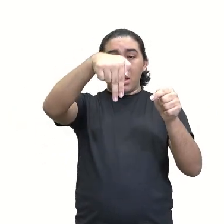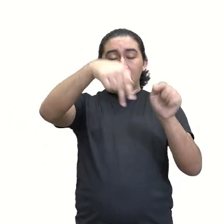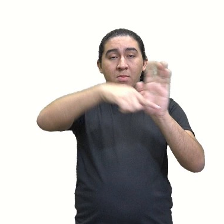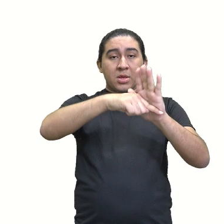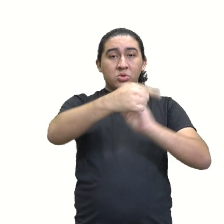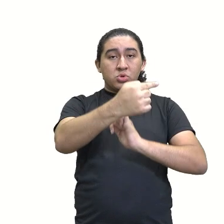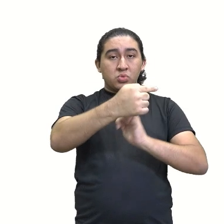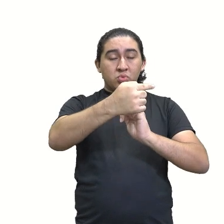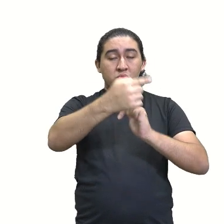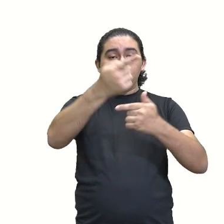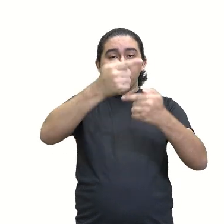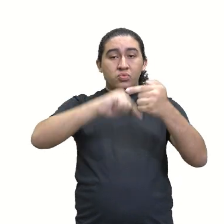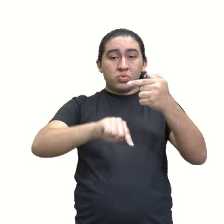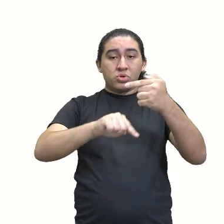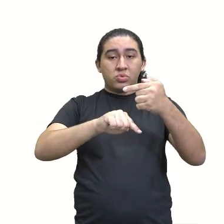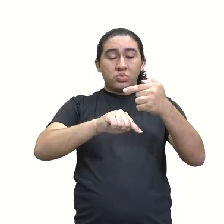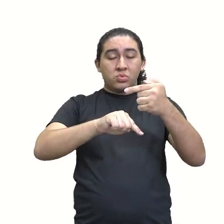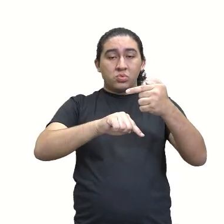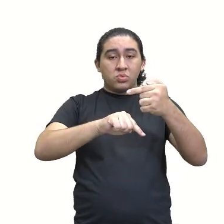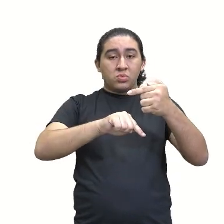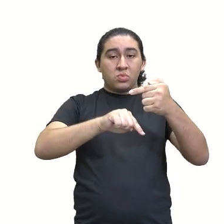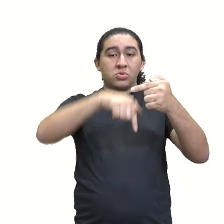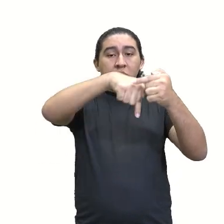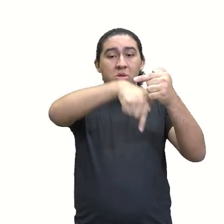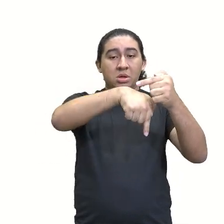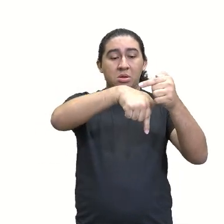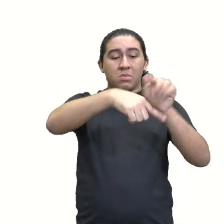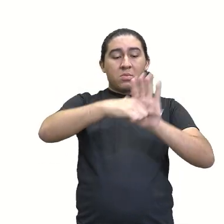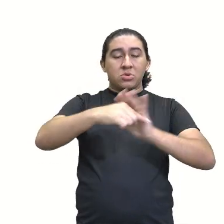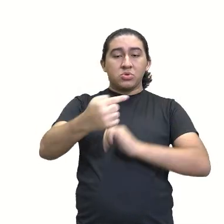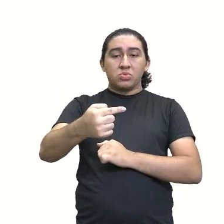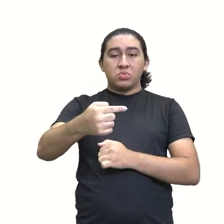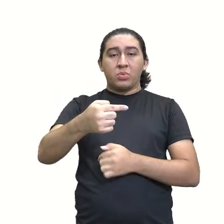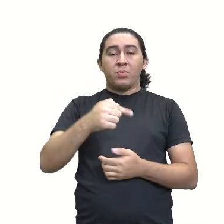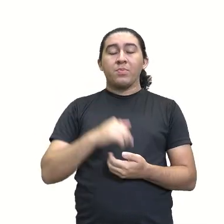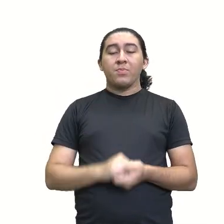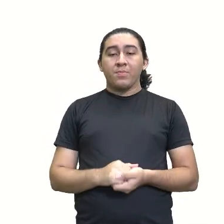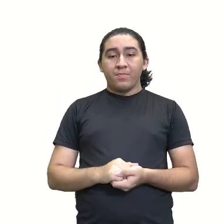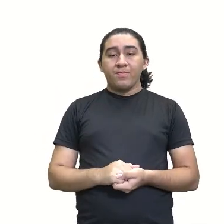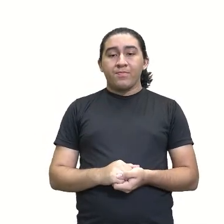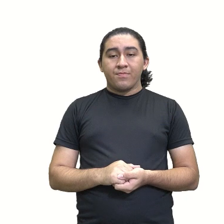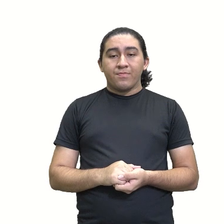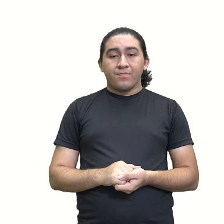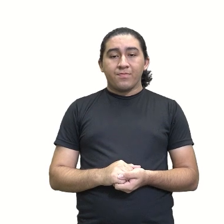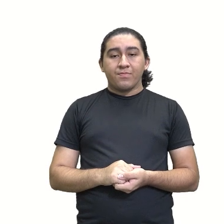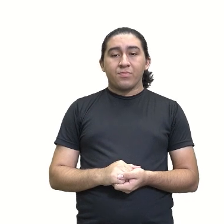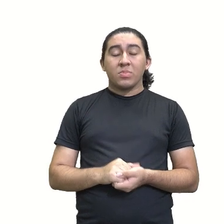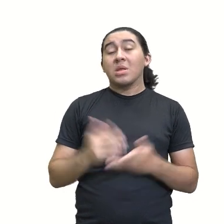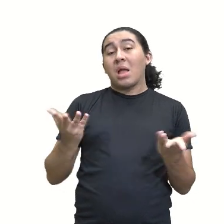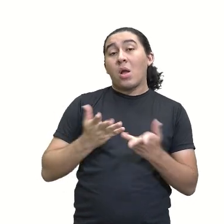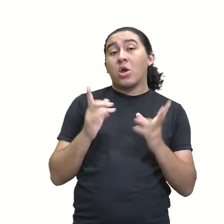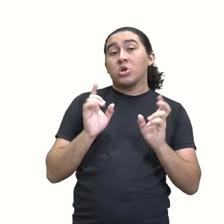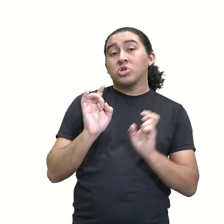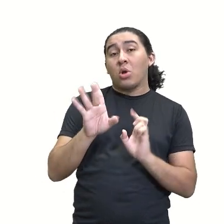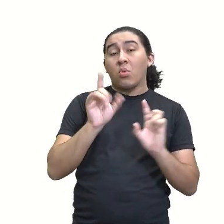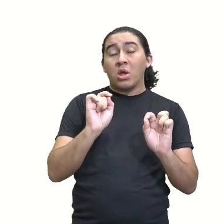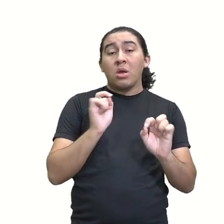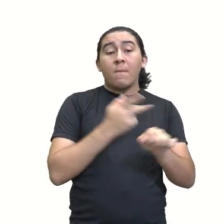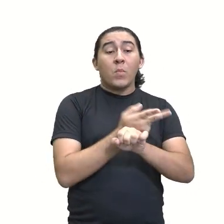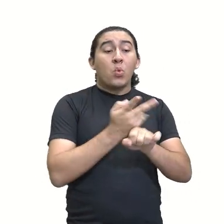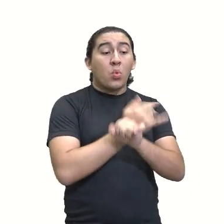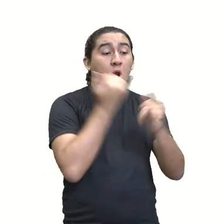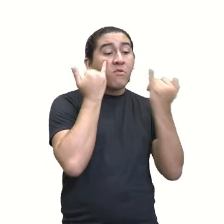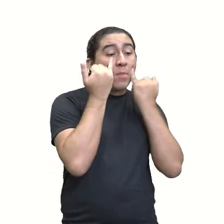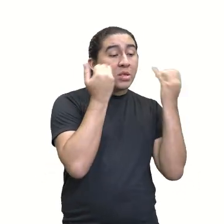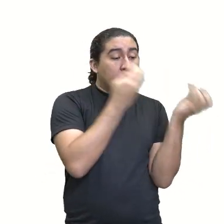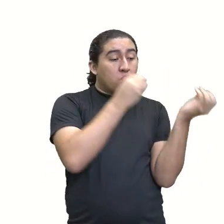1 dividido pela razão menos 1. O que eu faço aqui? Vou substituir, então,